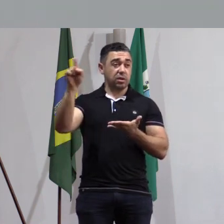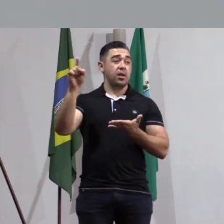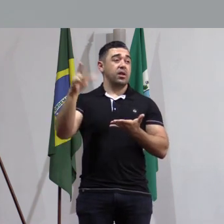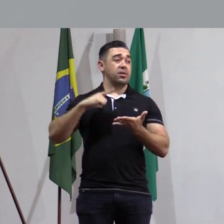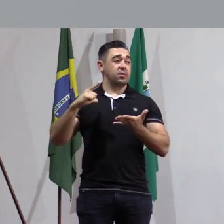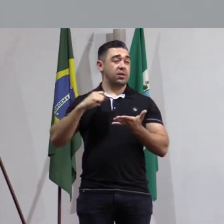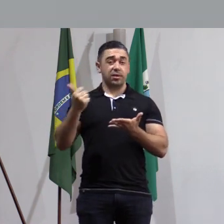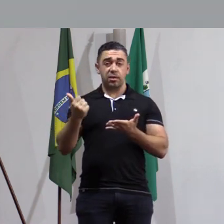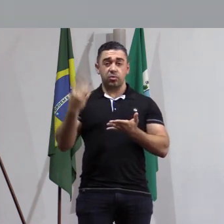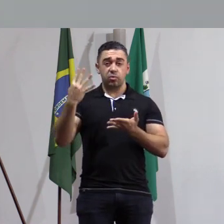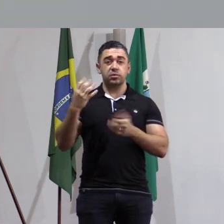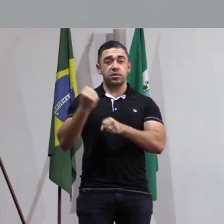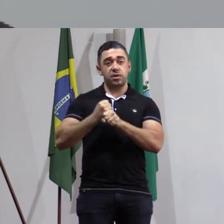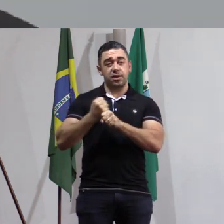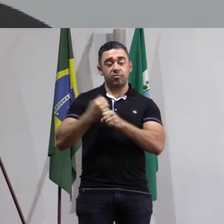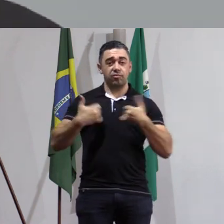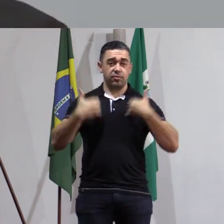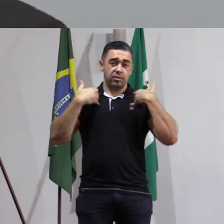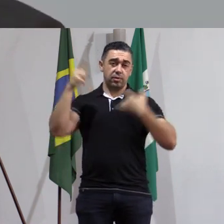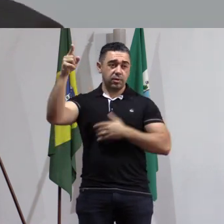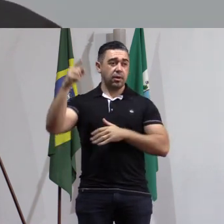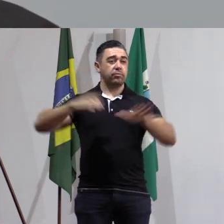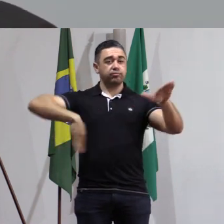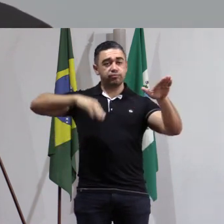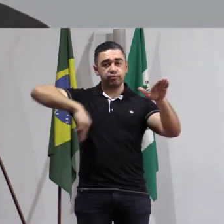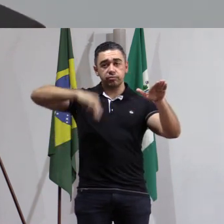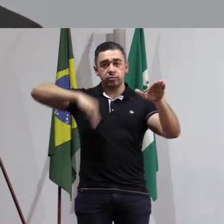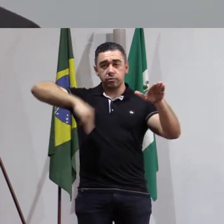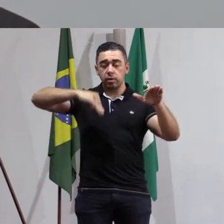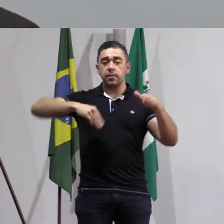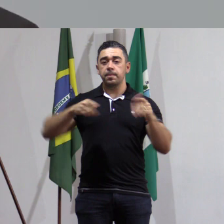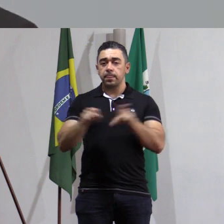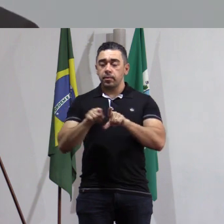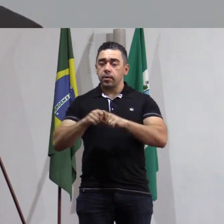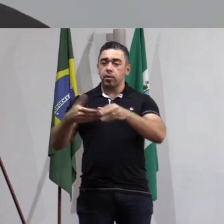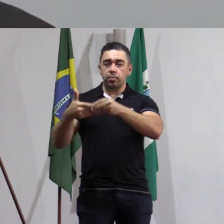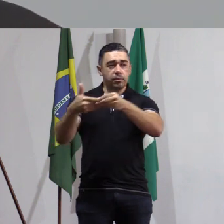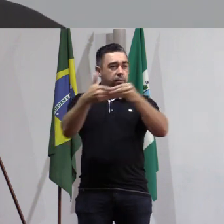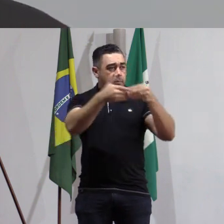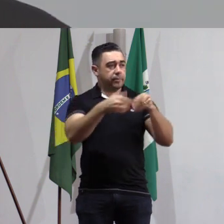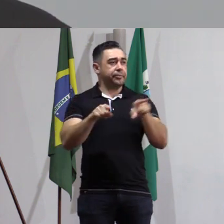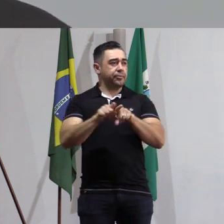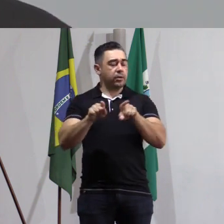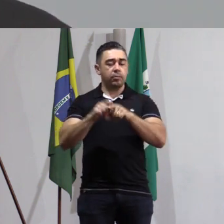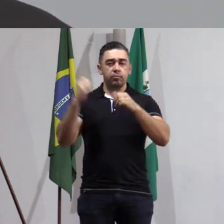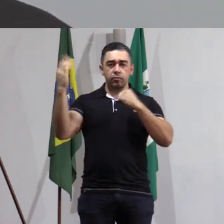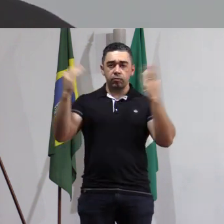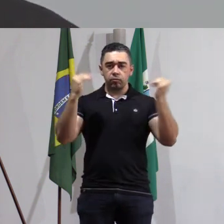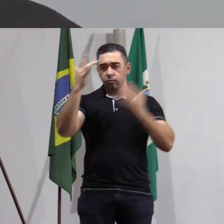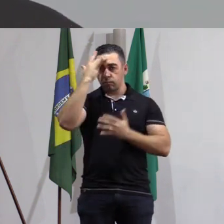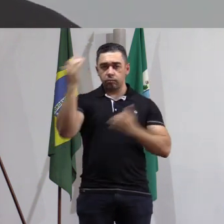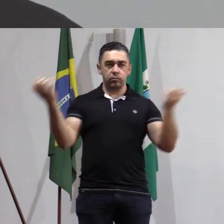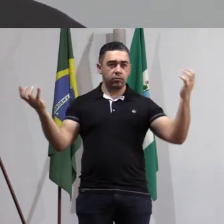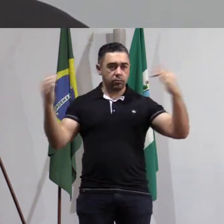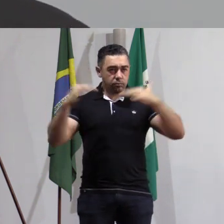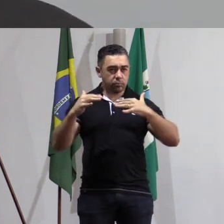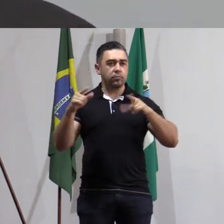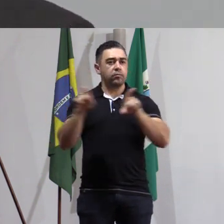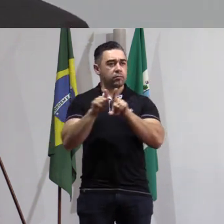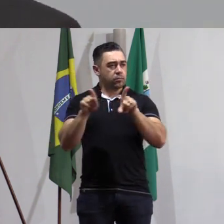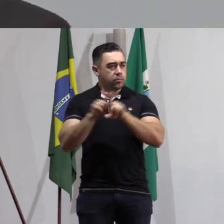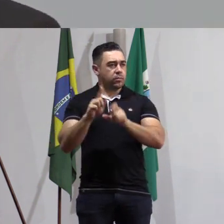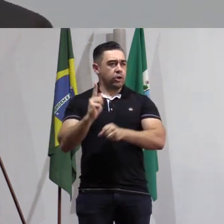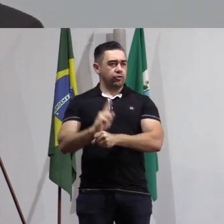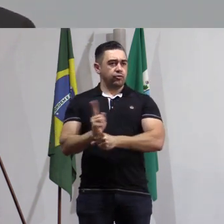completa 14 anos de existência. Quero cumprimentar, enfim, aqueles da comunidade externa que estão aqui presentes, o pessoal da